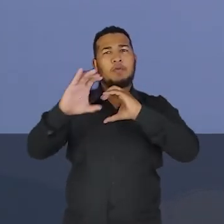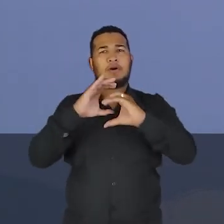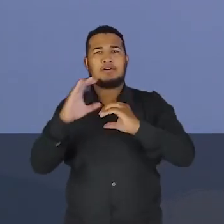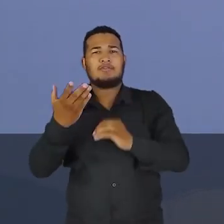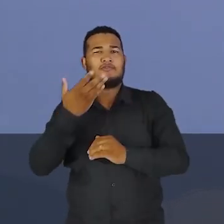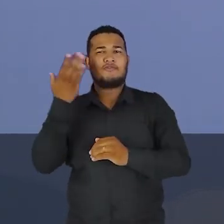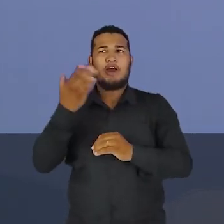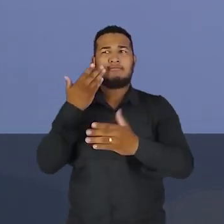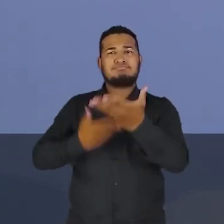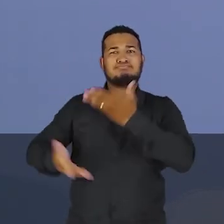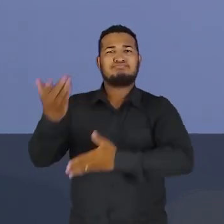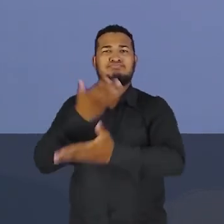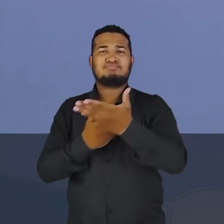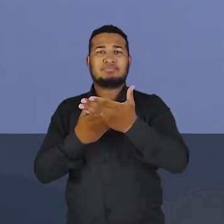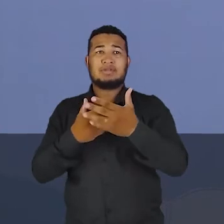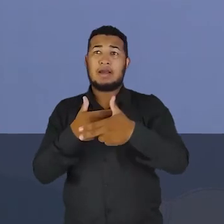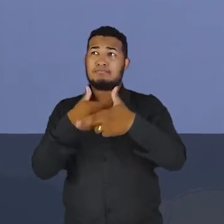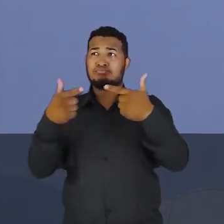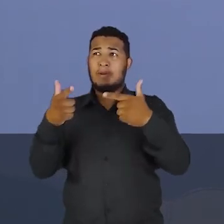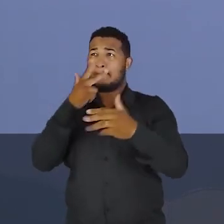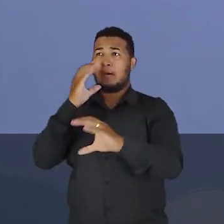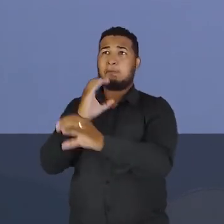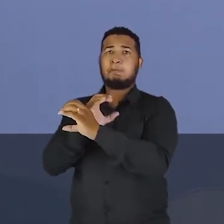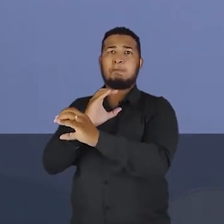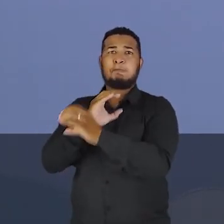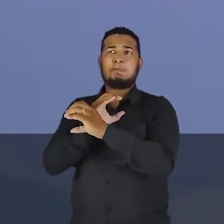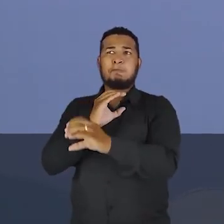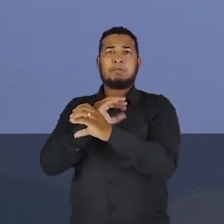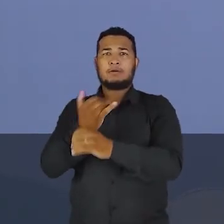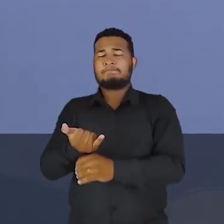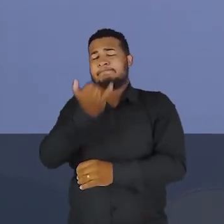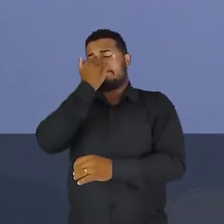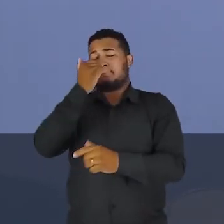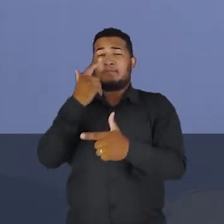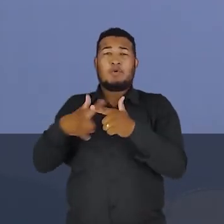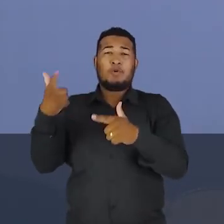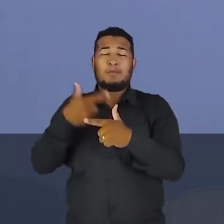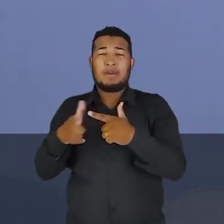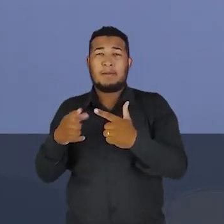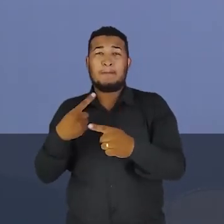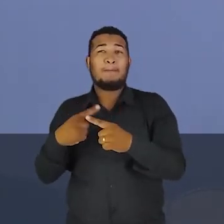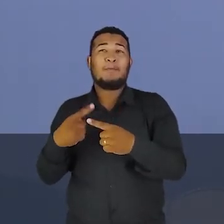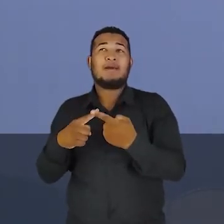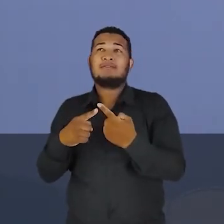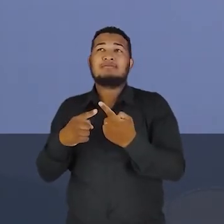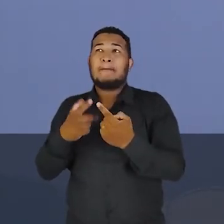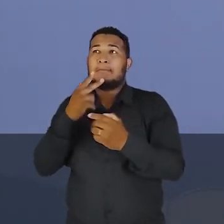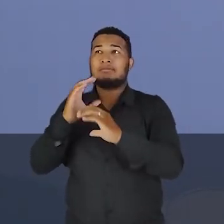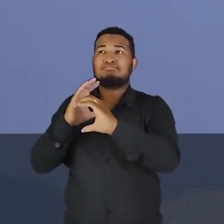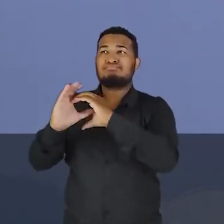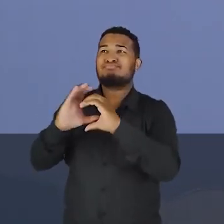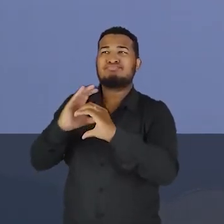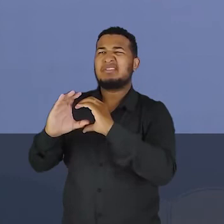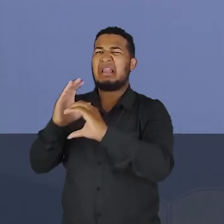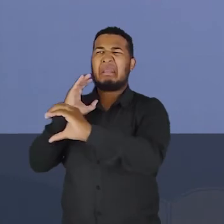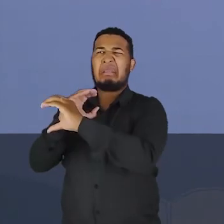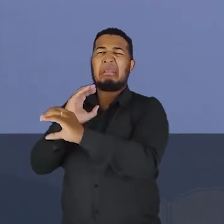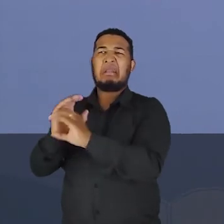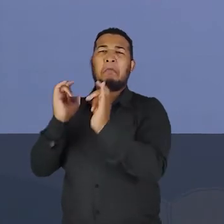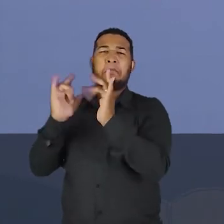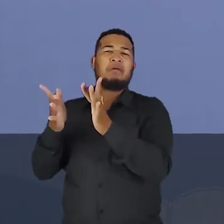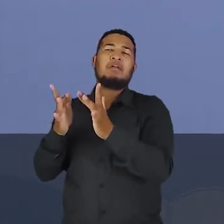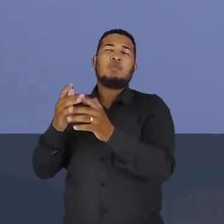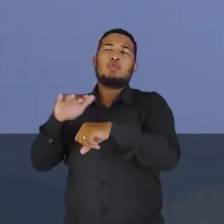Muitas famílias não se comunicam e promovem problemas. Por falta de comunicação entre as pessoas da